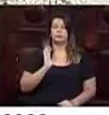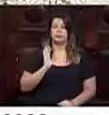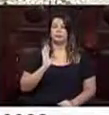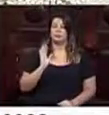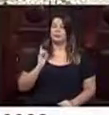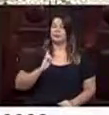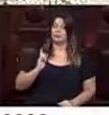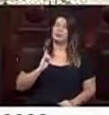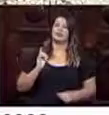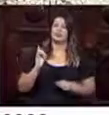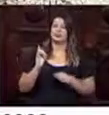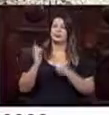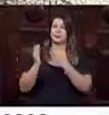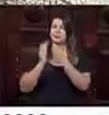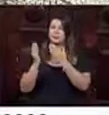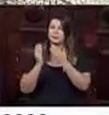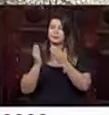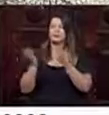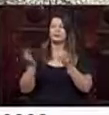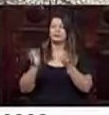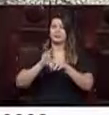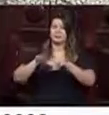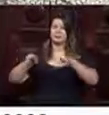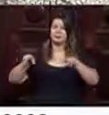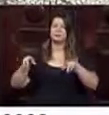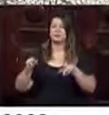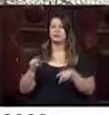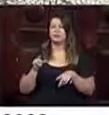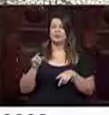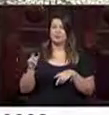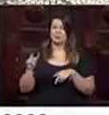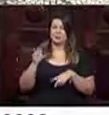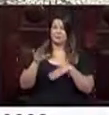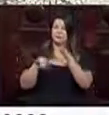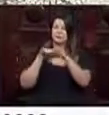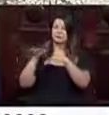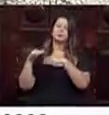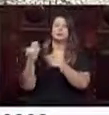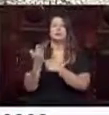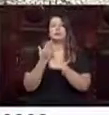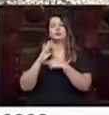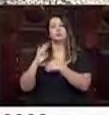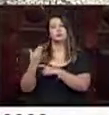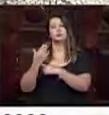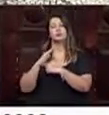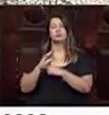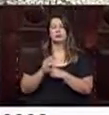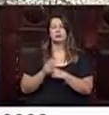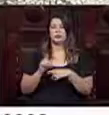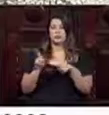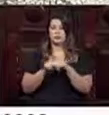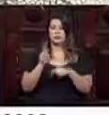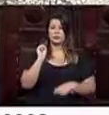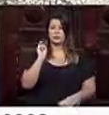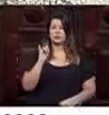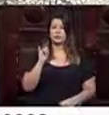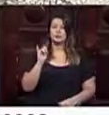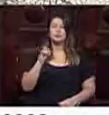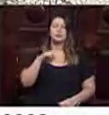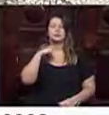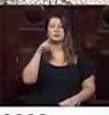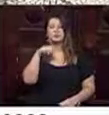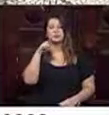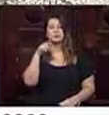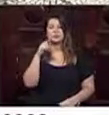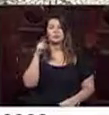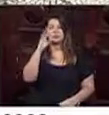técnicos, psicólogos, psiquiatras que nos ajudaram, Fiocruz e outras áreas que nos ajudaram, e se realmente esses dois pontos não forem